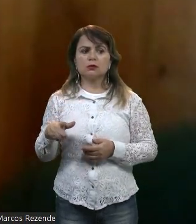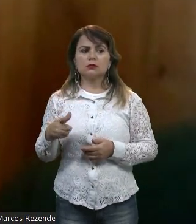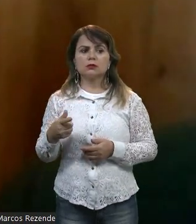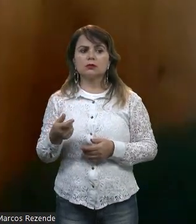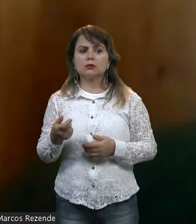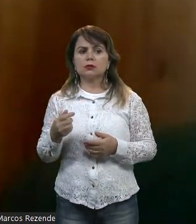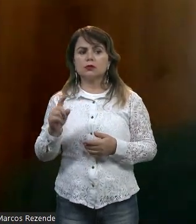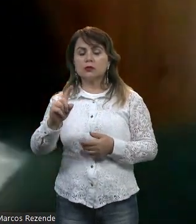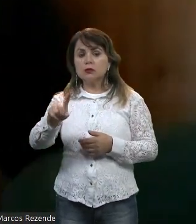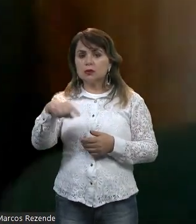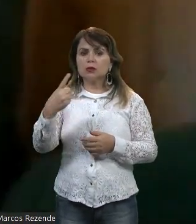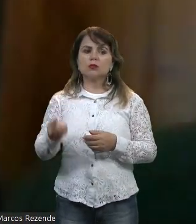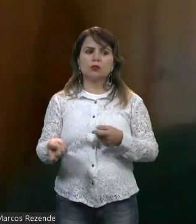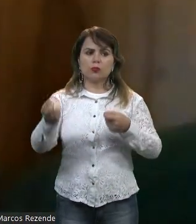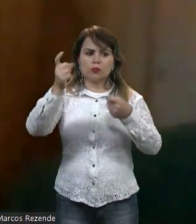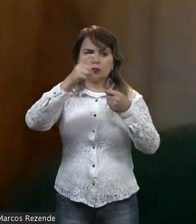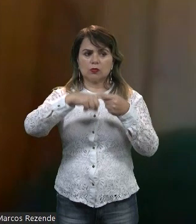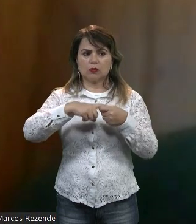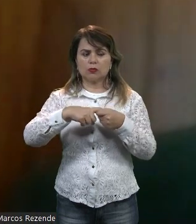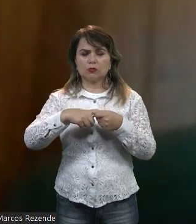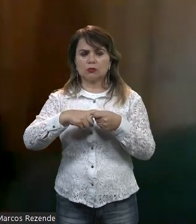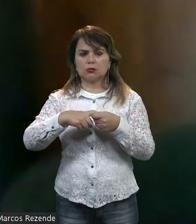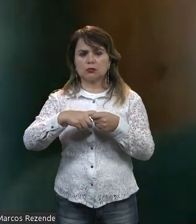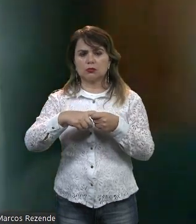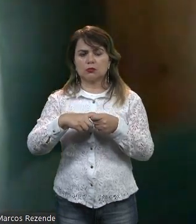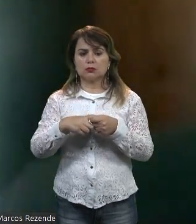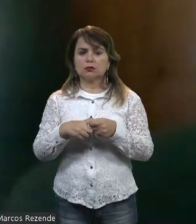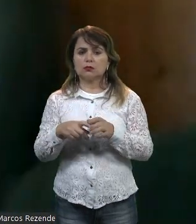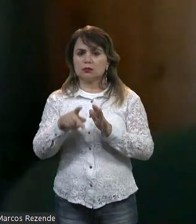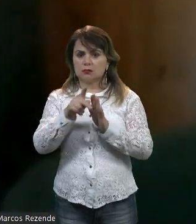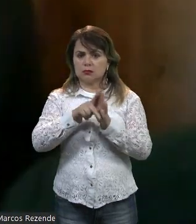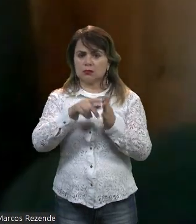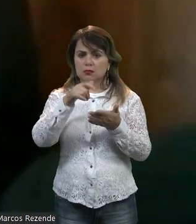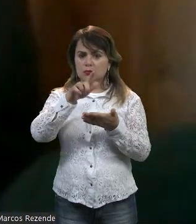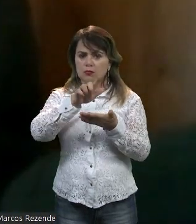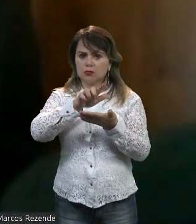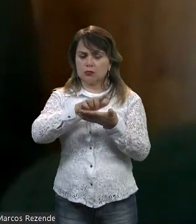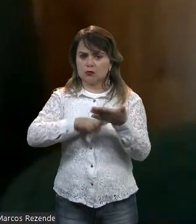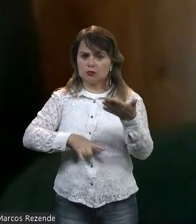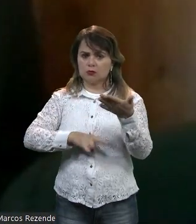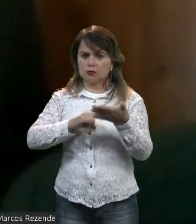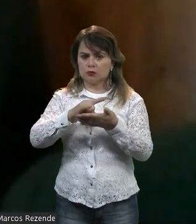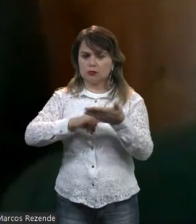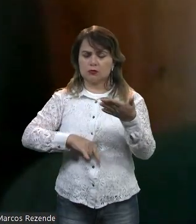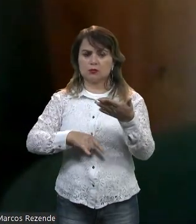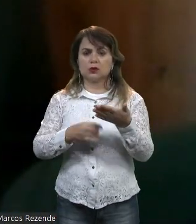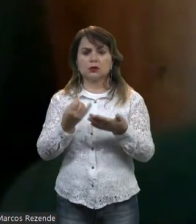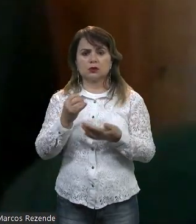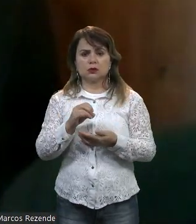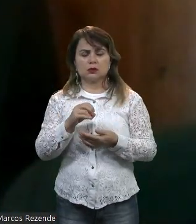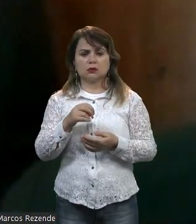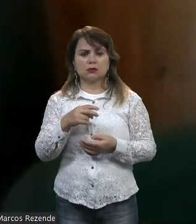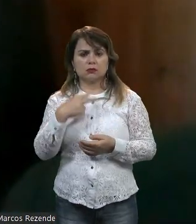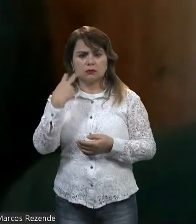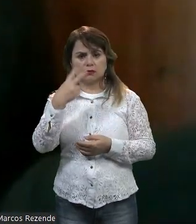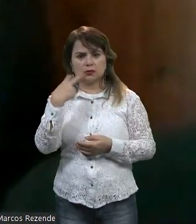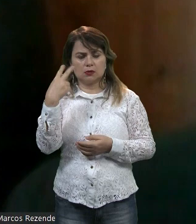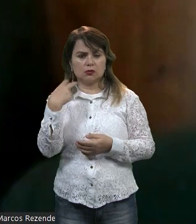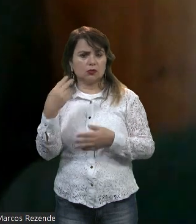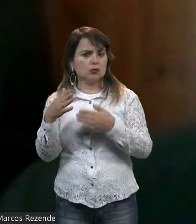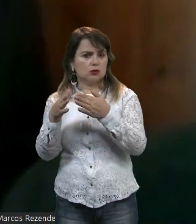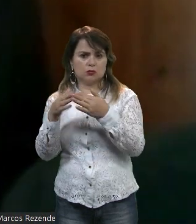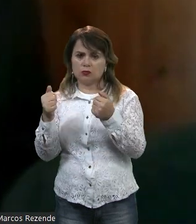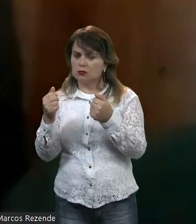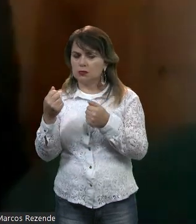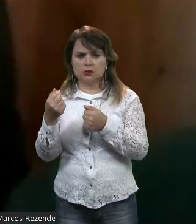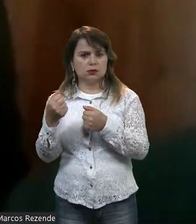retornar à pauta se os senhores vereadores não fizerem a opção pelo remanejamento, pela substituição de